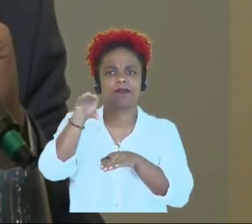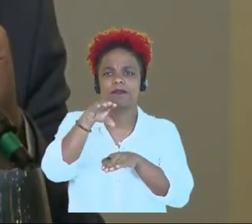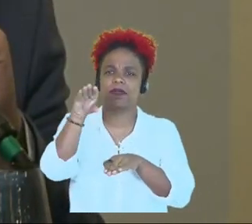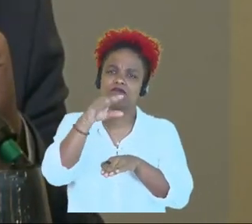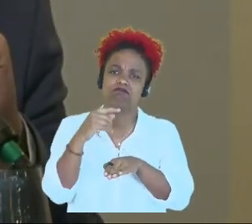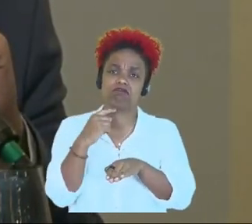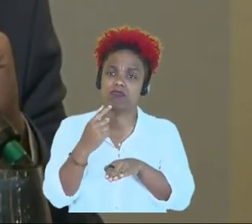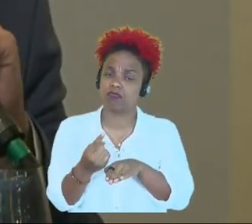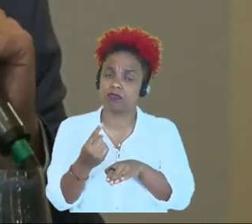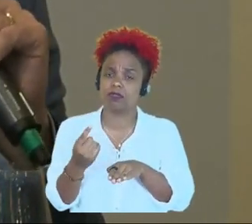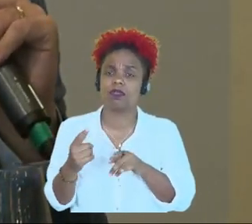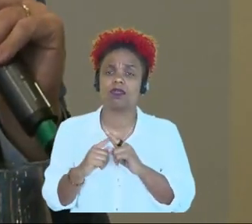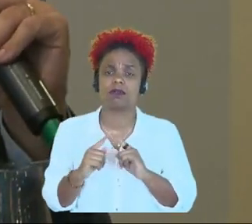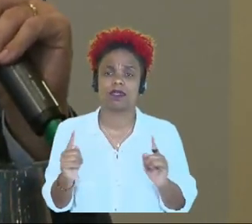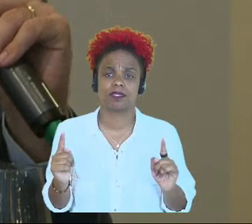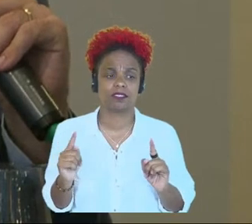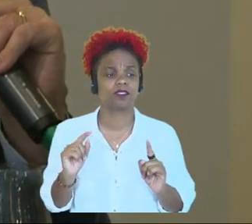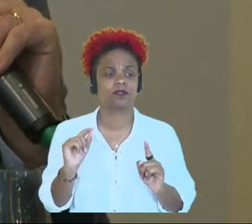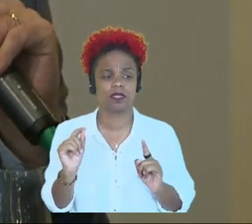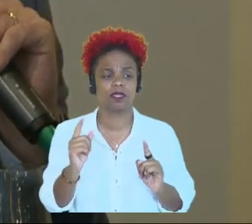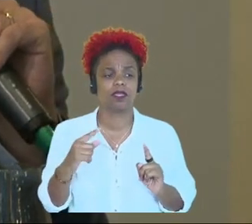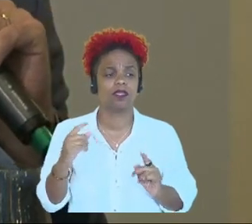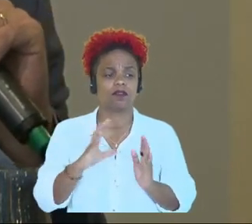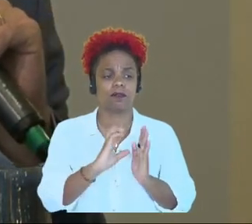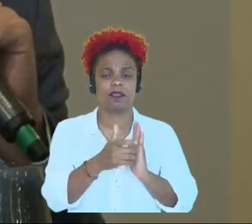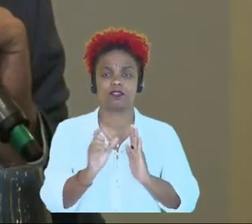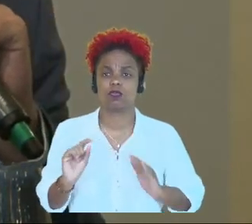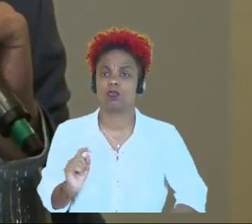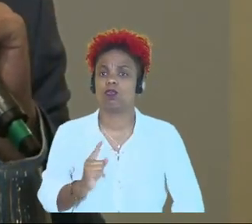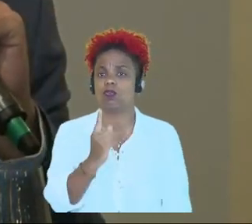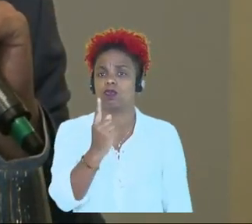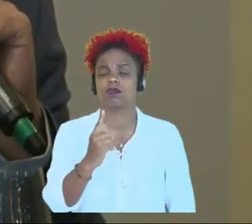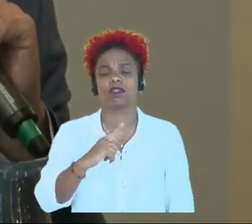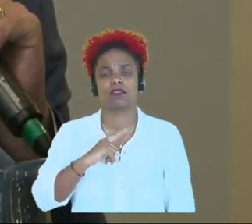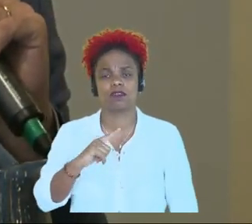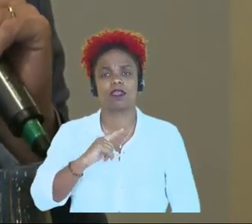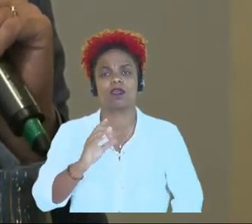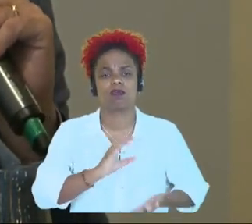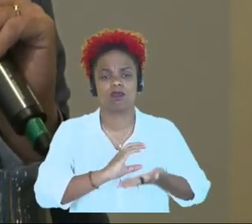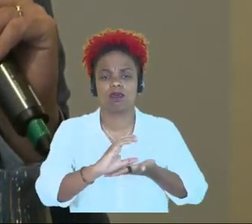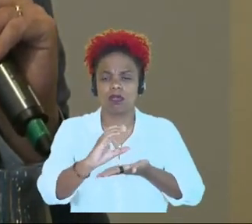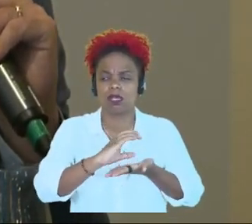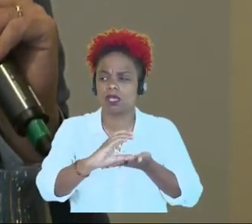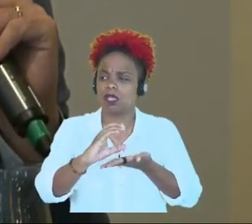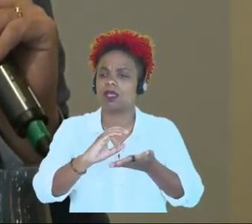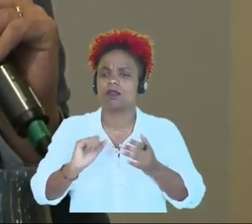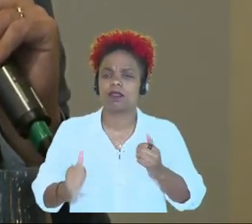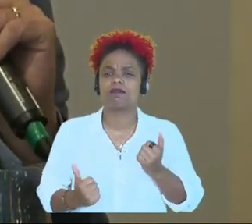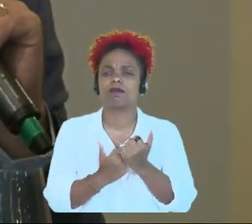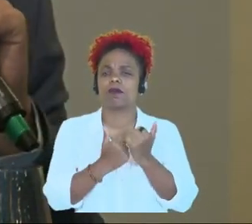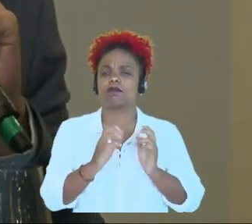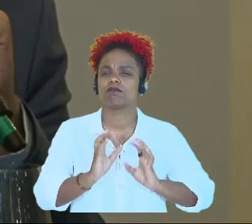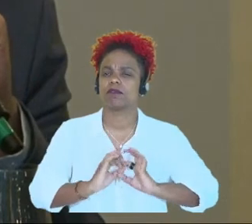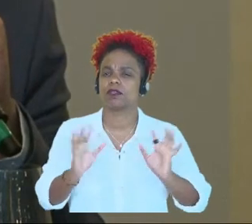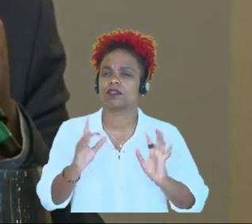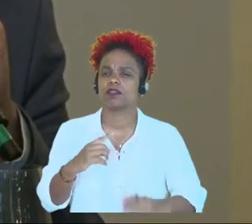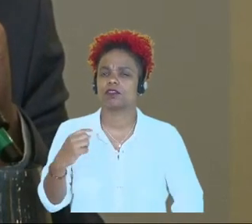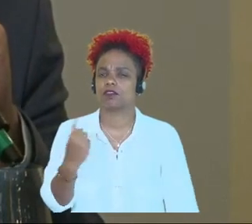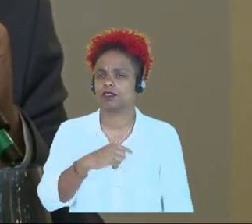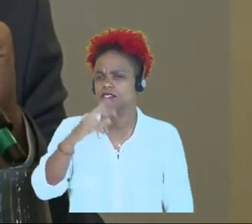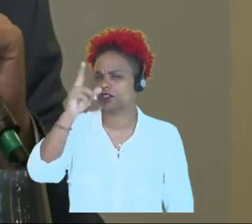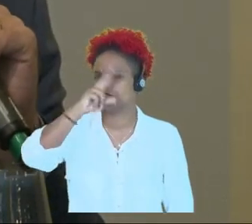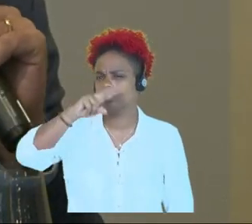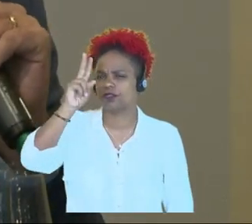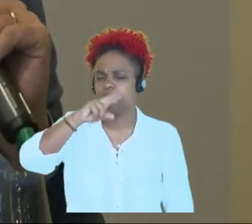incrível que pareça, o único partido político que investiu na democracia de baixo para cima ao longo da nossa história